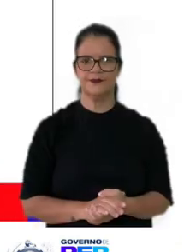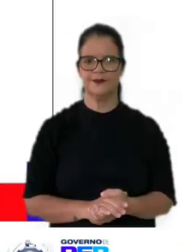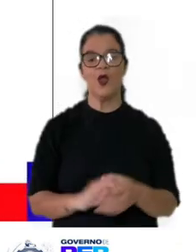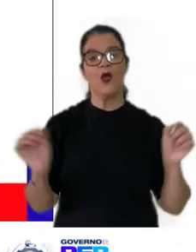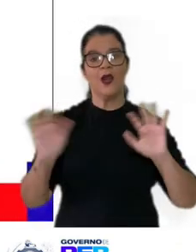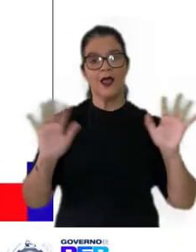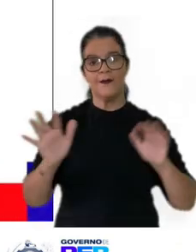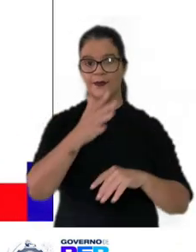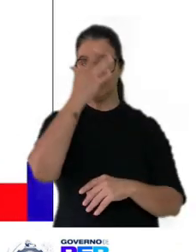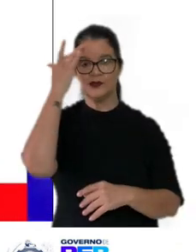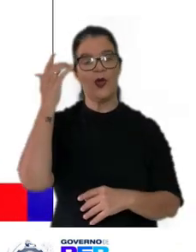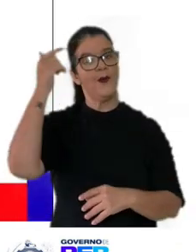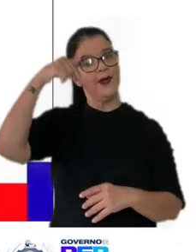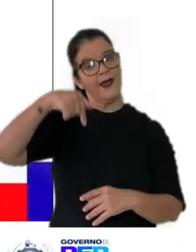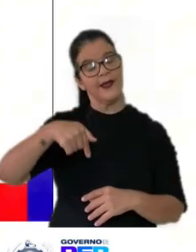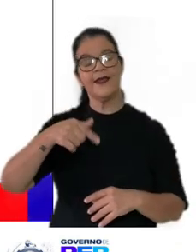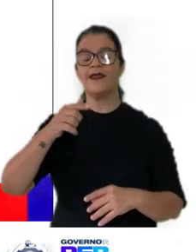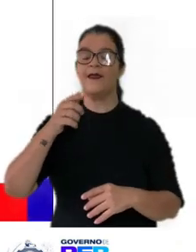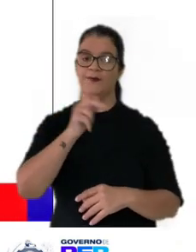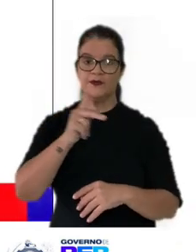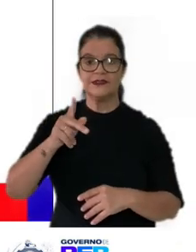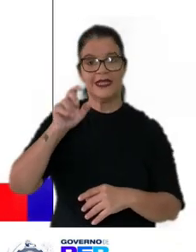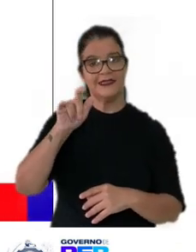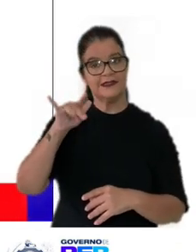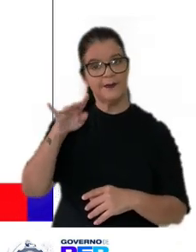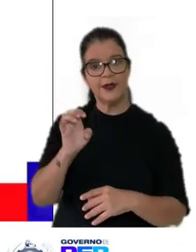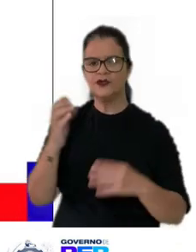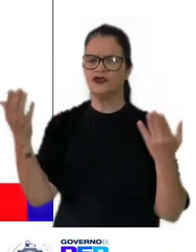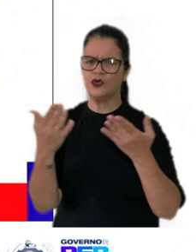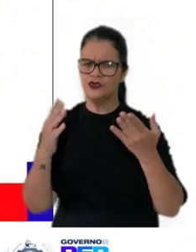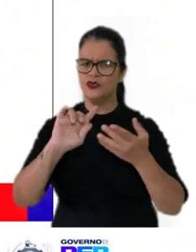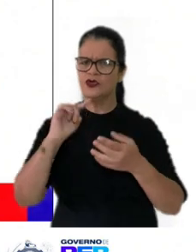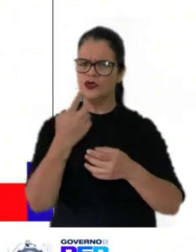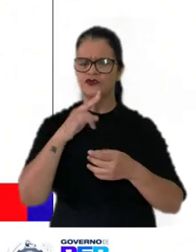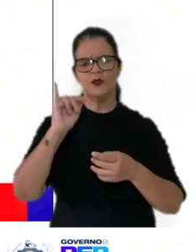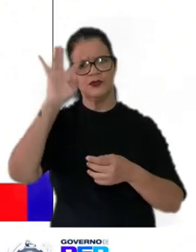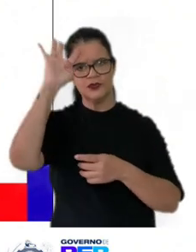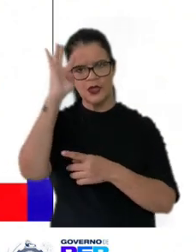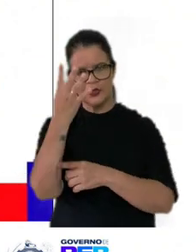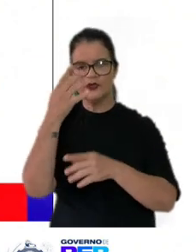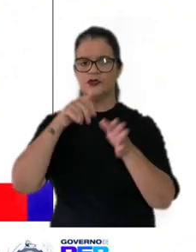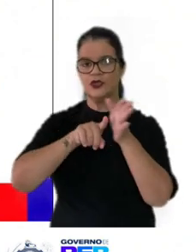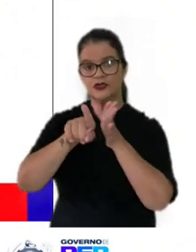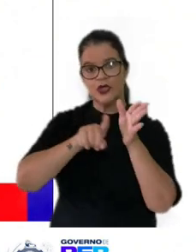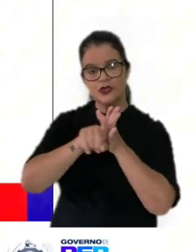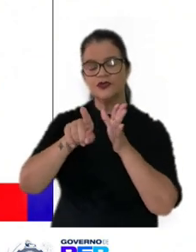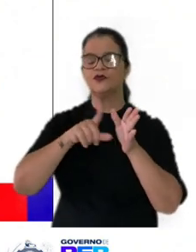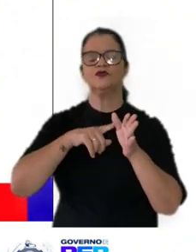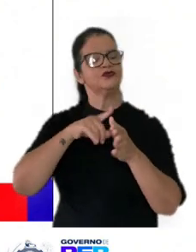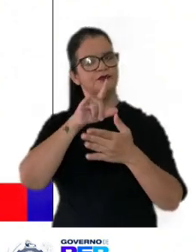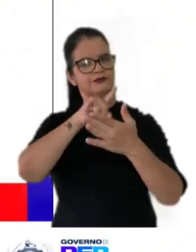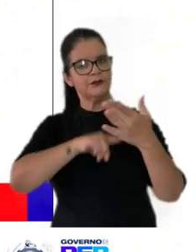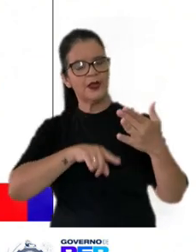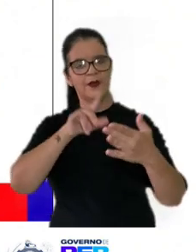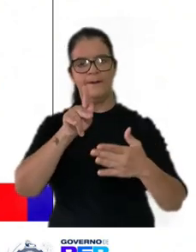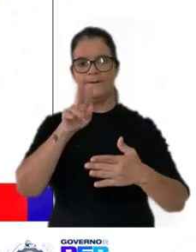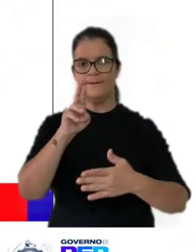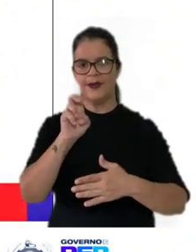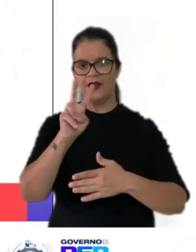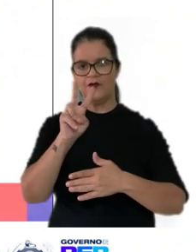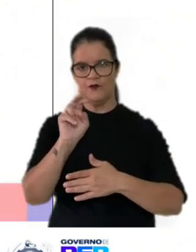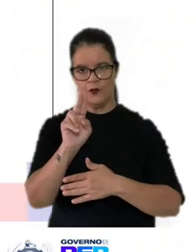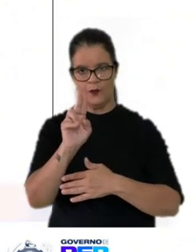Olá pessoal aqui é a professora Elisabeth e hoje nós vamos fazer a resolução das questões do simulado Prevup vamos lá